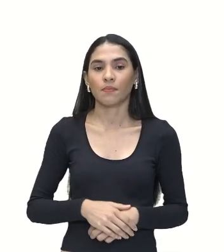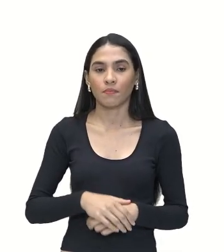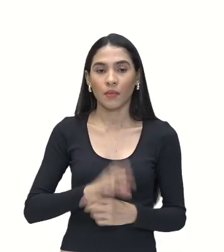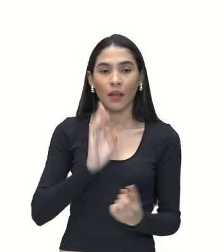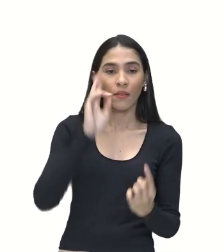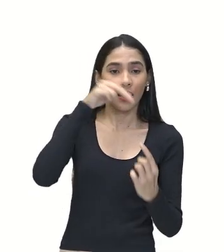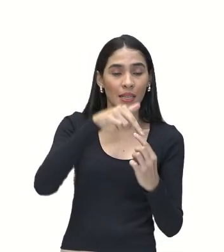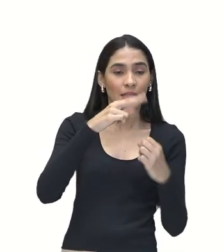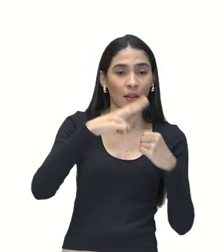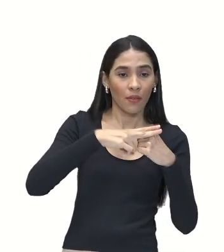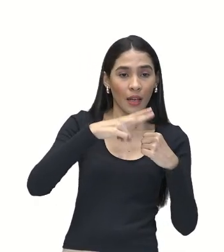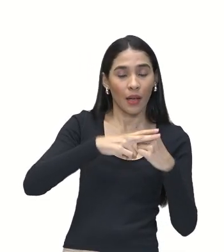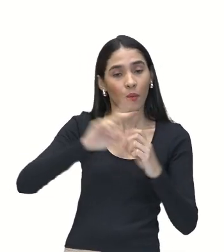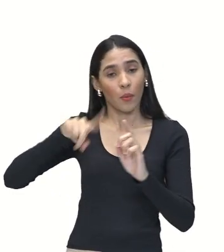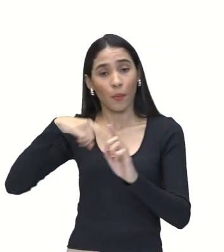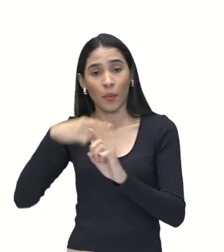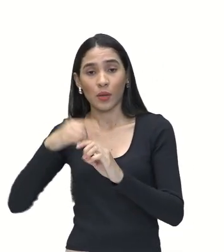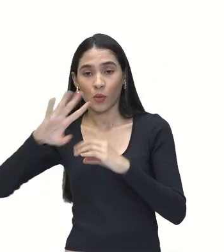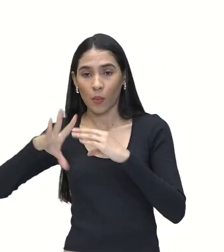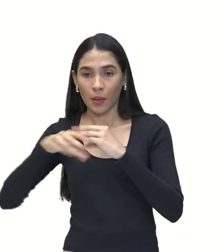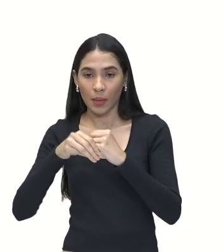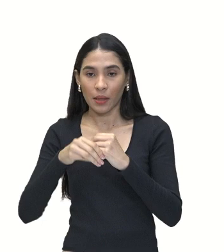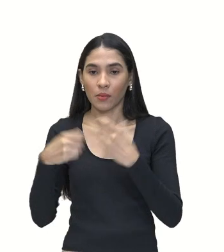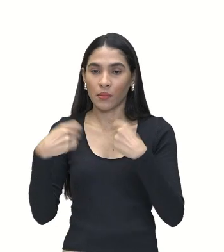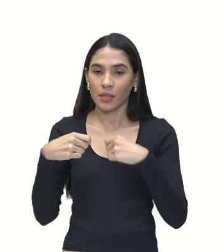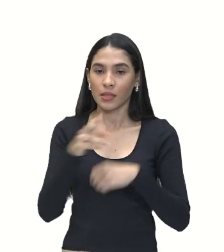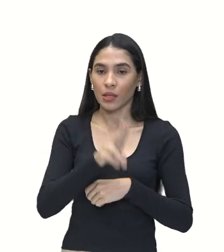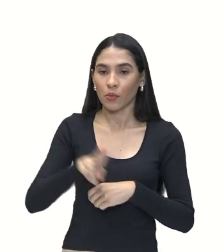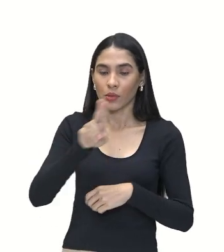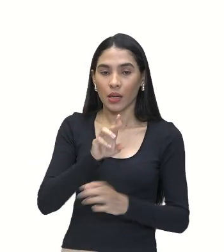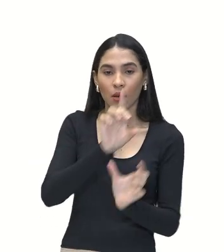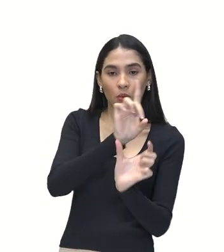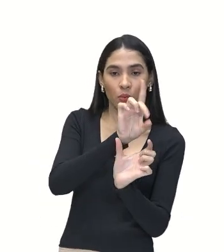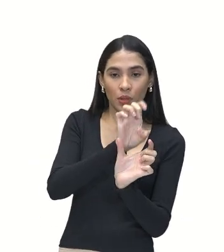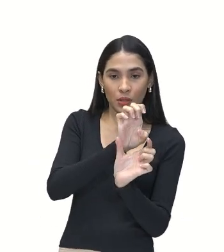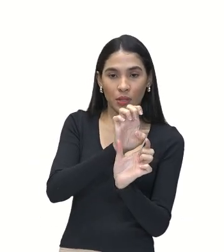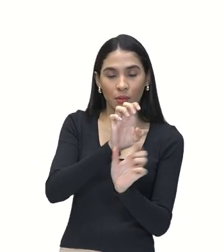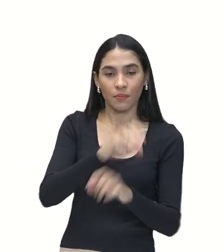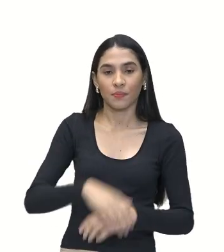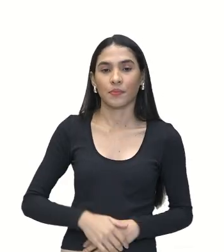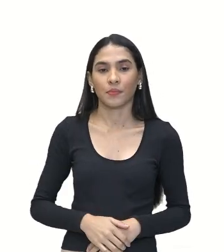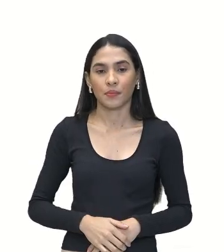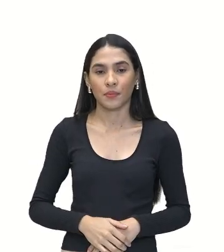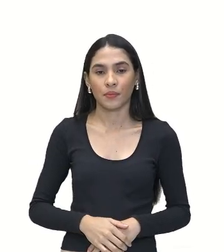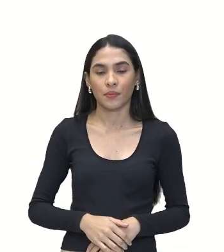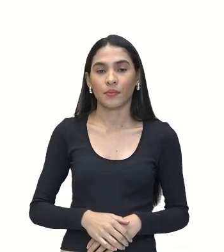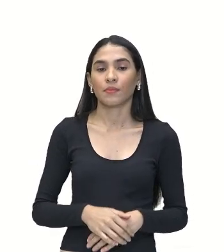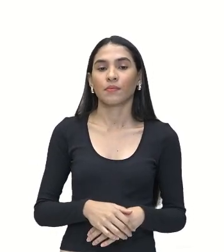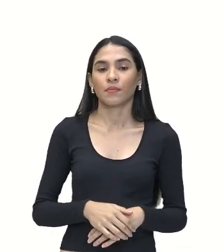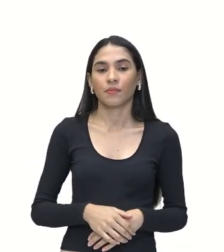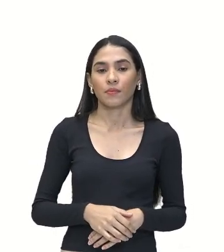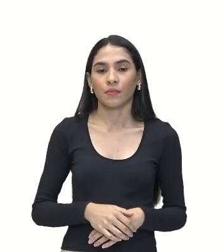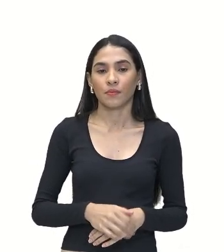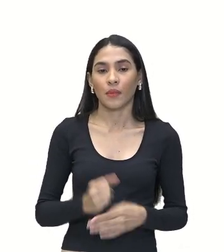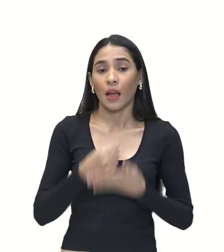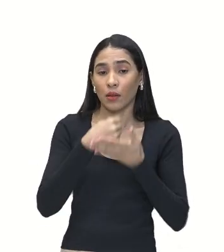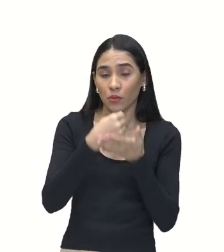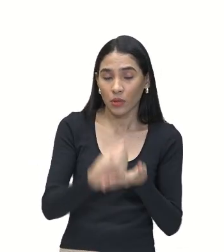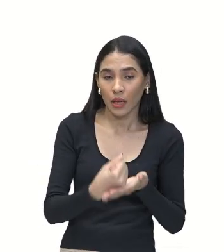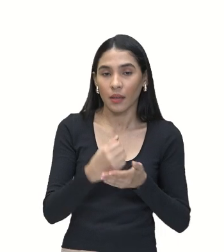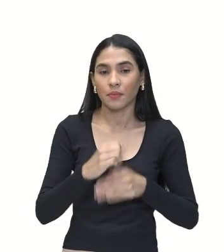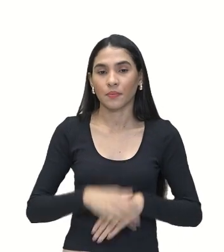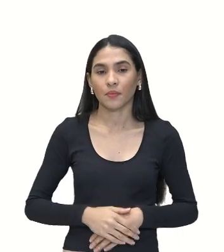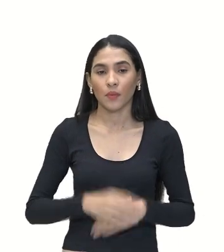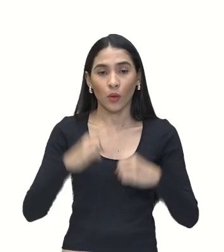complemento dele. Então, a gente percebe aí, nesse sentido de ajudar, né, de necessidade, o